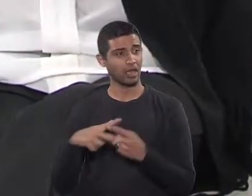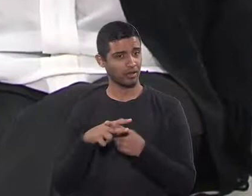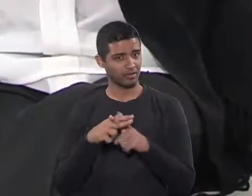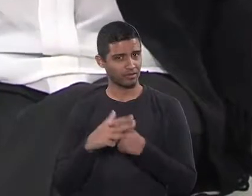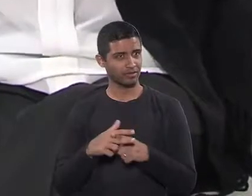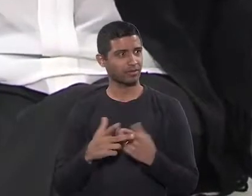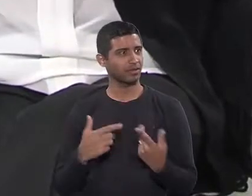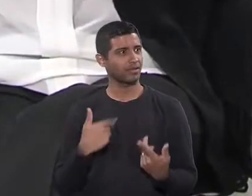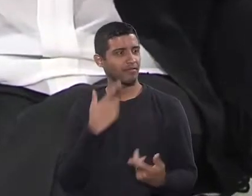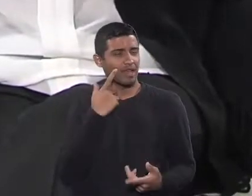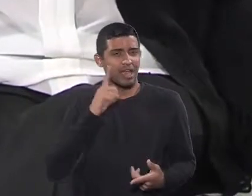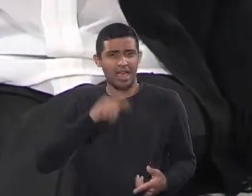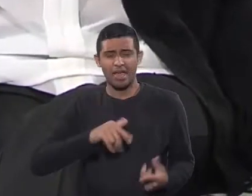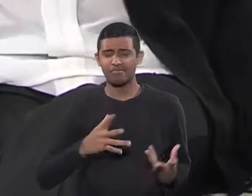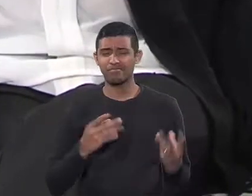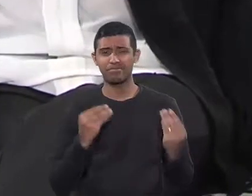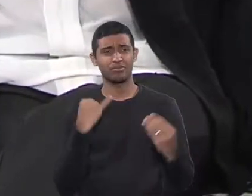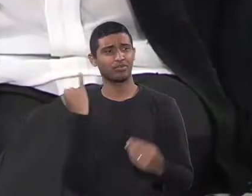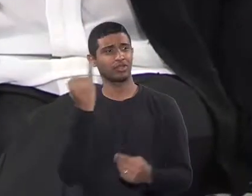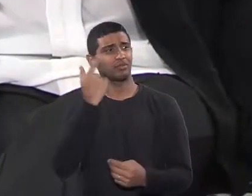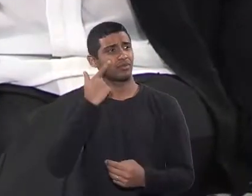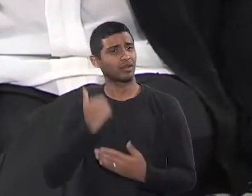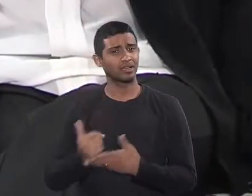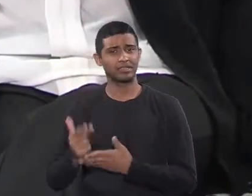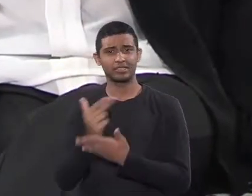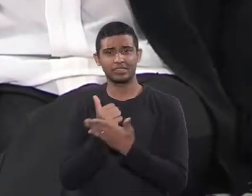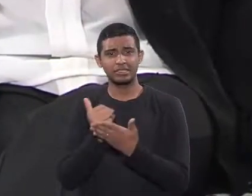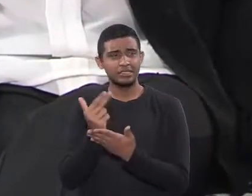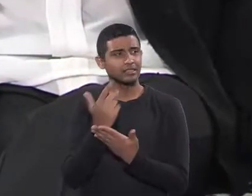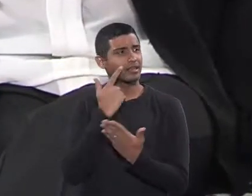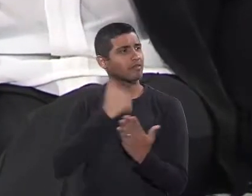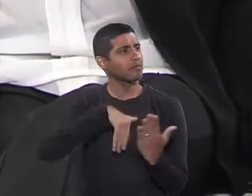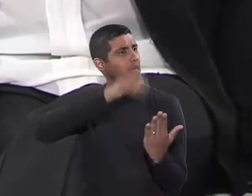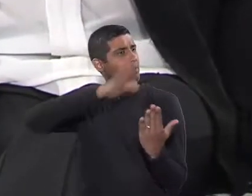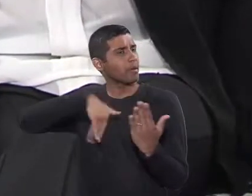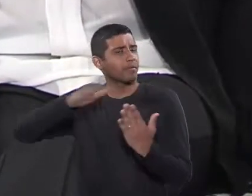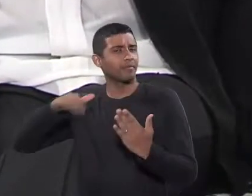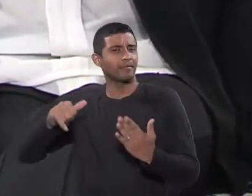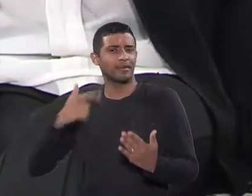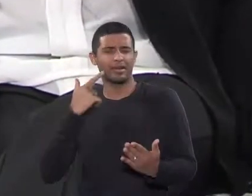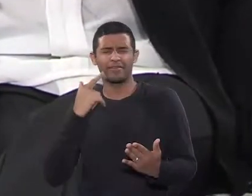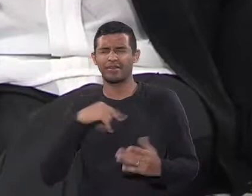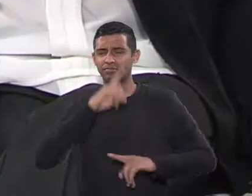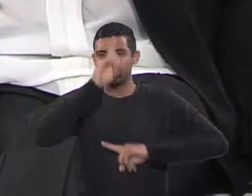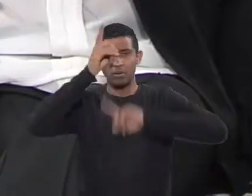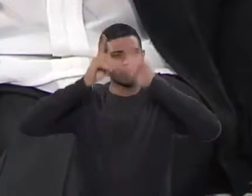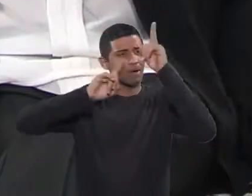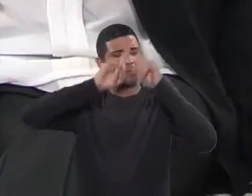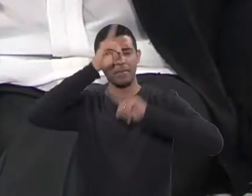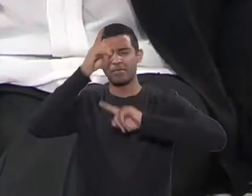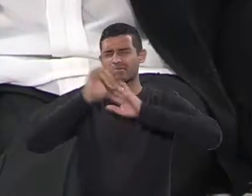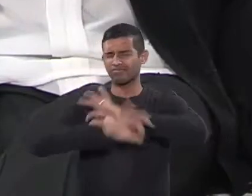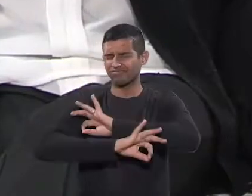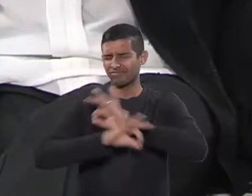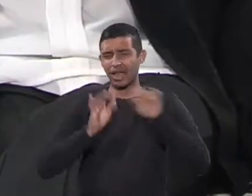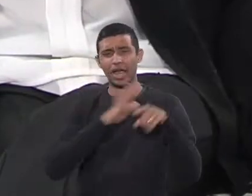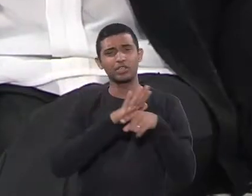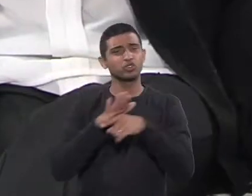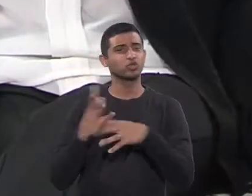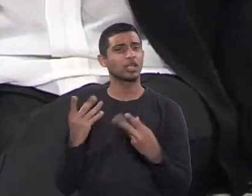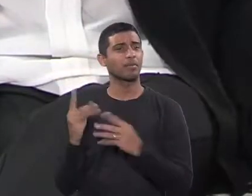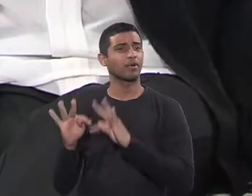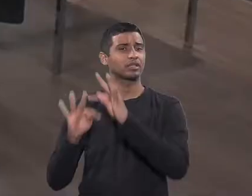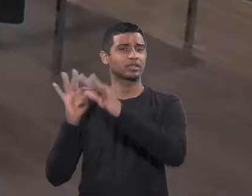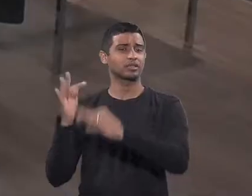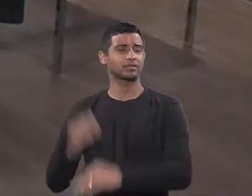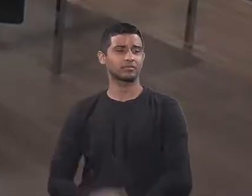É importantíssimo a pintura, o desenho. Sim. Ela é de uma criatividade, ela auxilia demais no